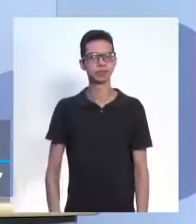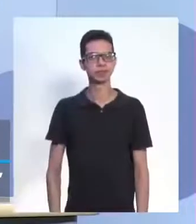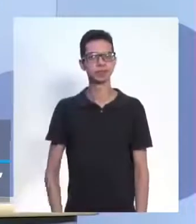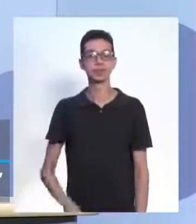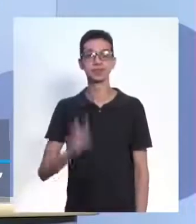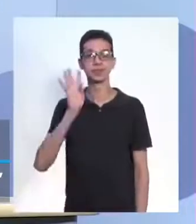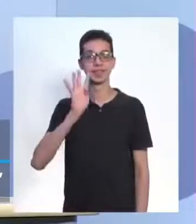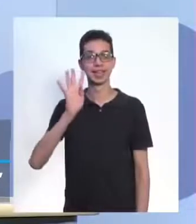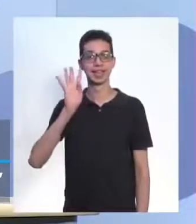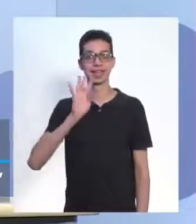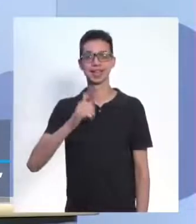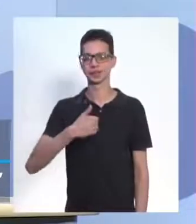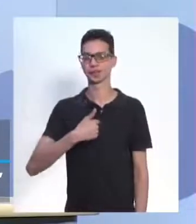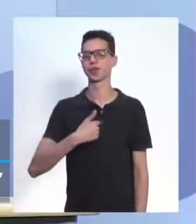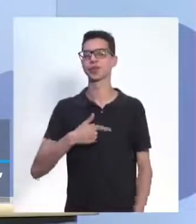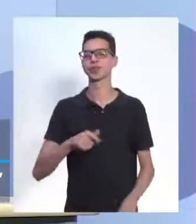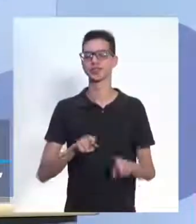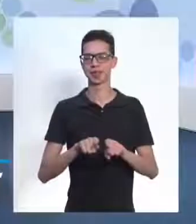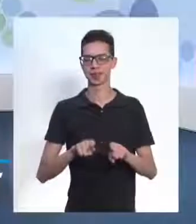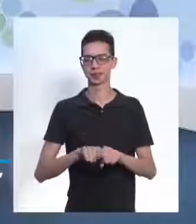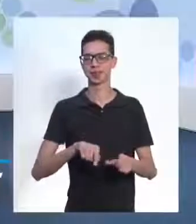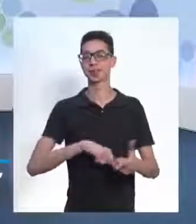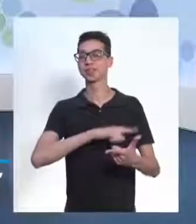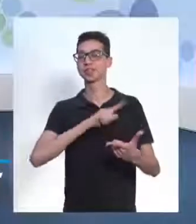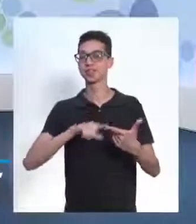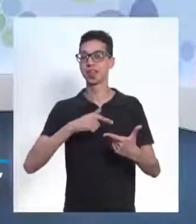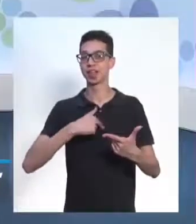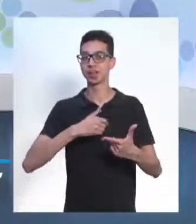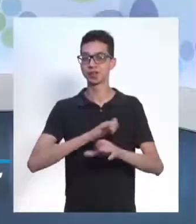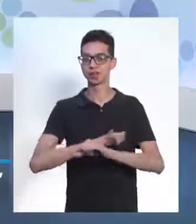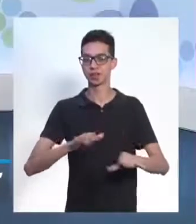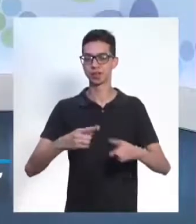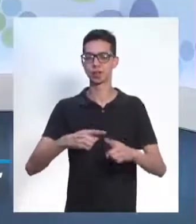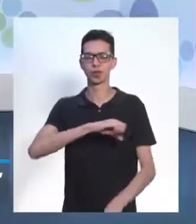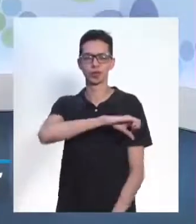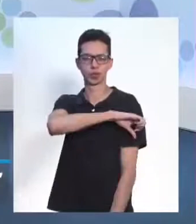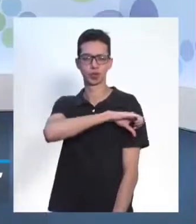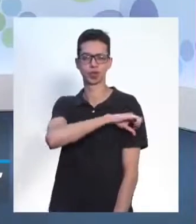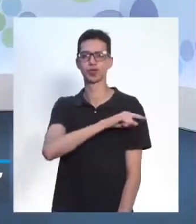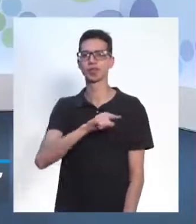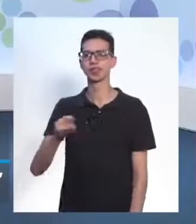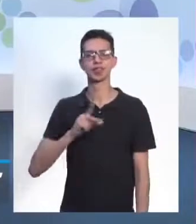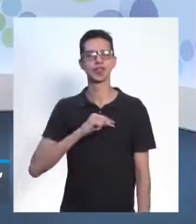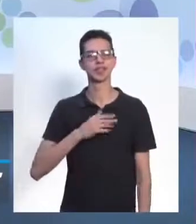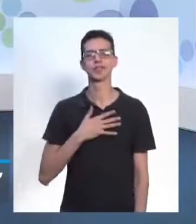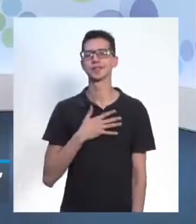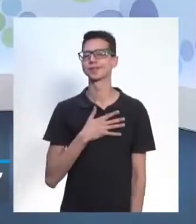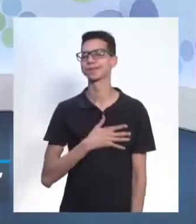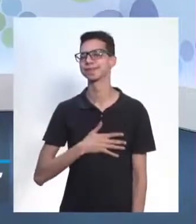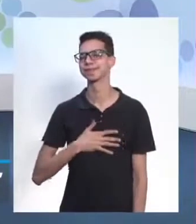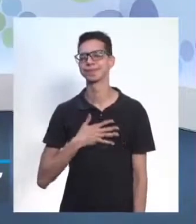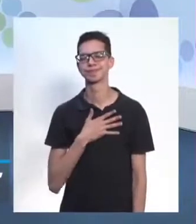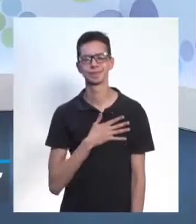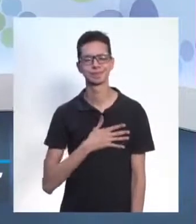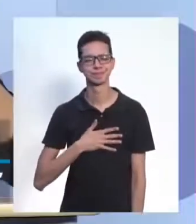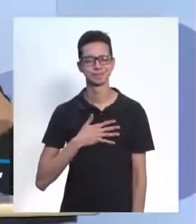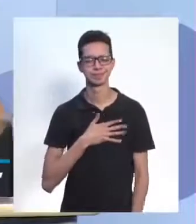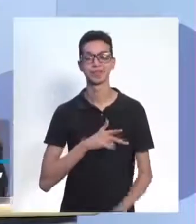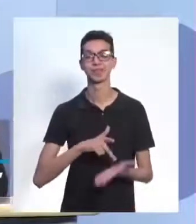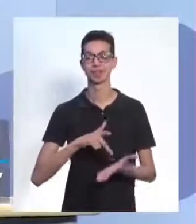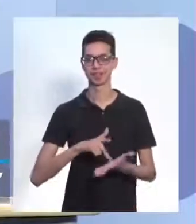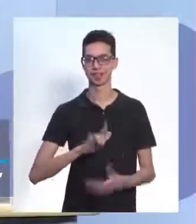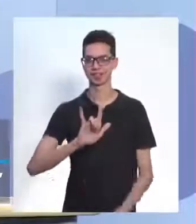vou pontuar. Obrigada. Outra coisa que eu vou pontuar aqui, porque o 9º ano, gente, vocês são queridíssimos meus, a gente tem uma relação